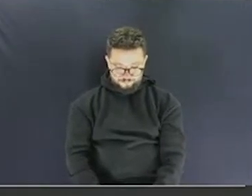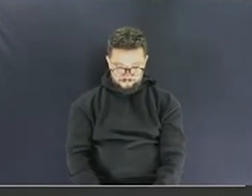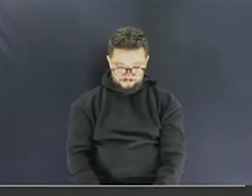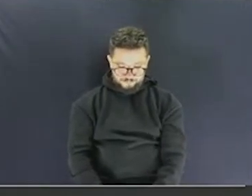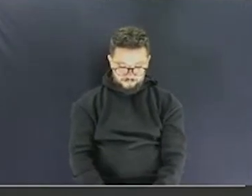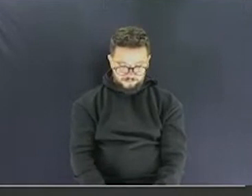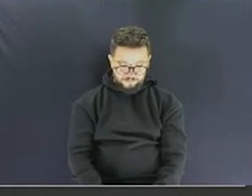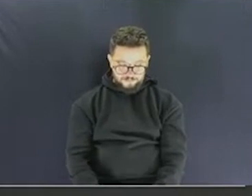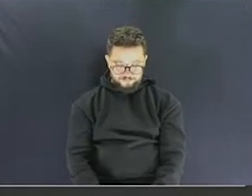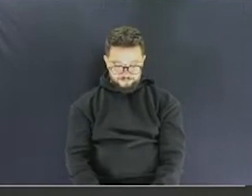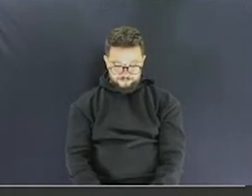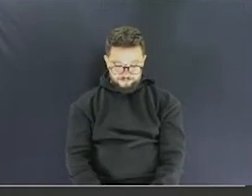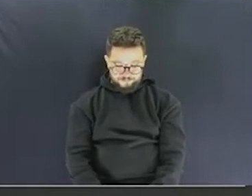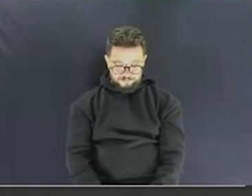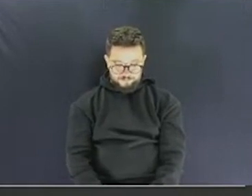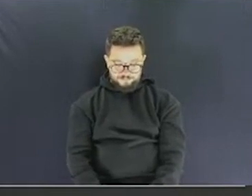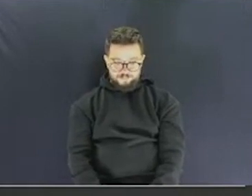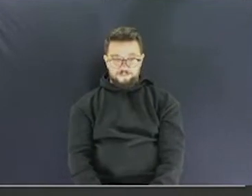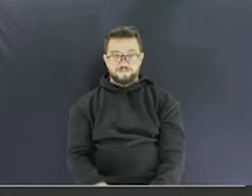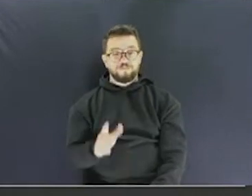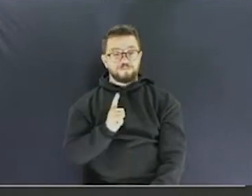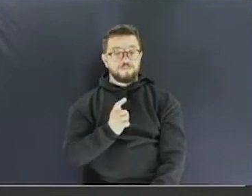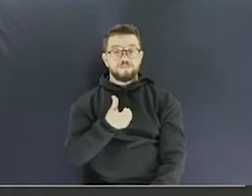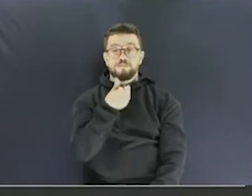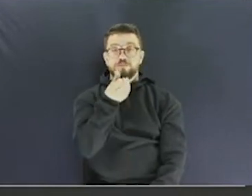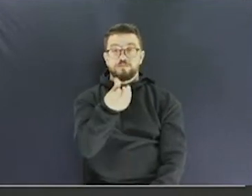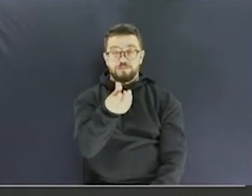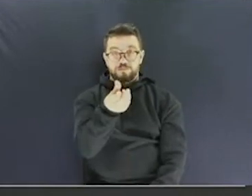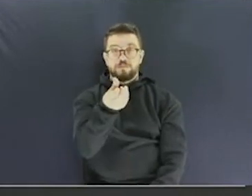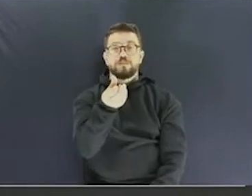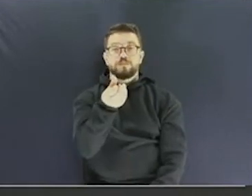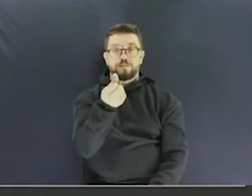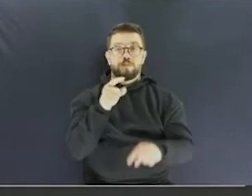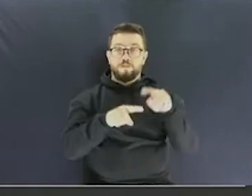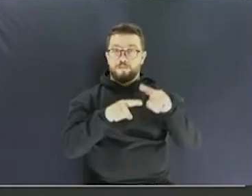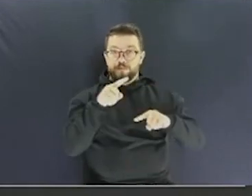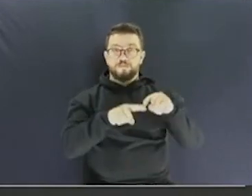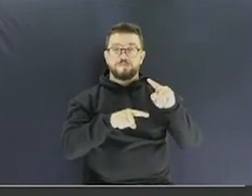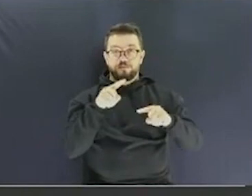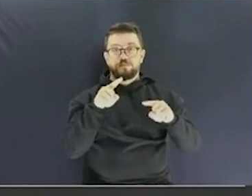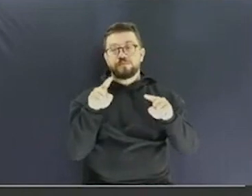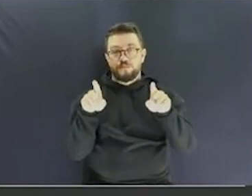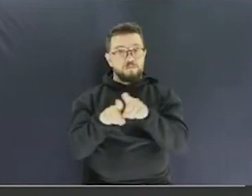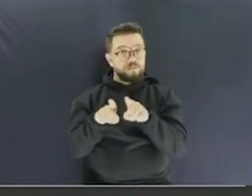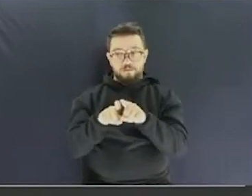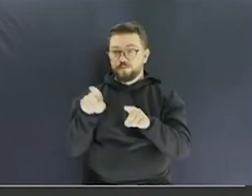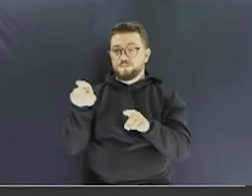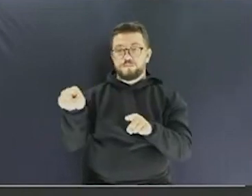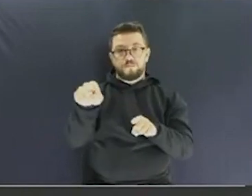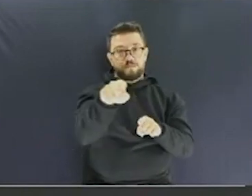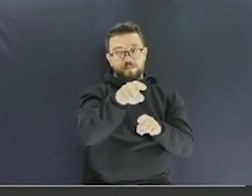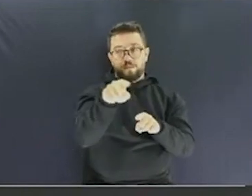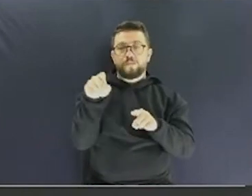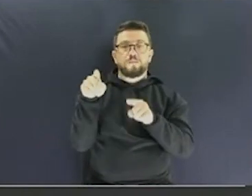serviços, 6 produtos. Tem toda a questão das novas unidades a serem construídas e do plano de ampliação